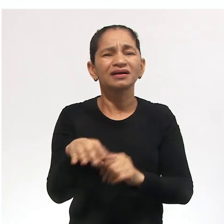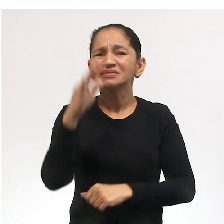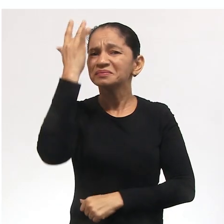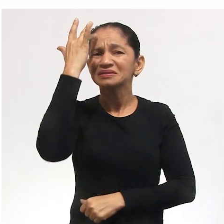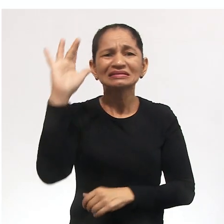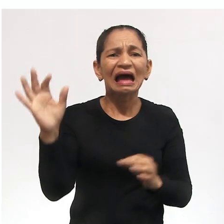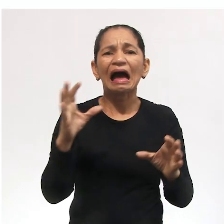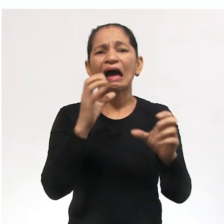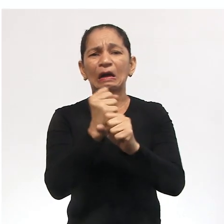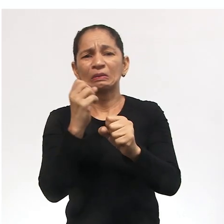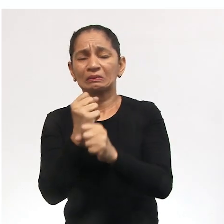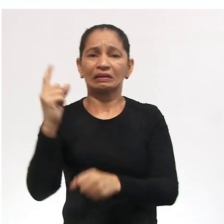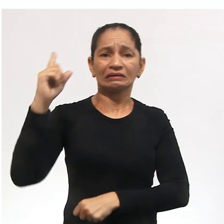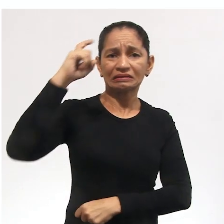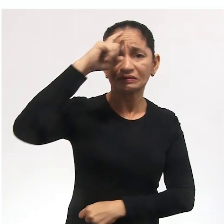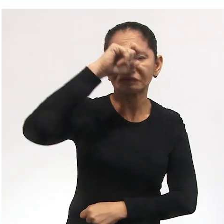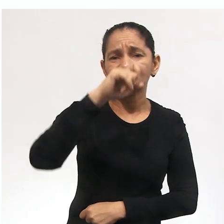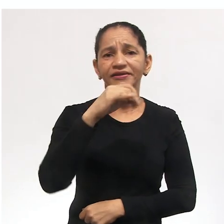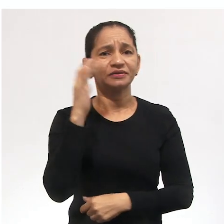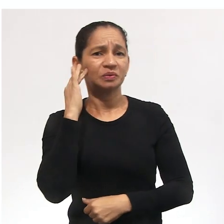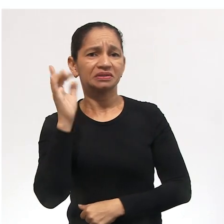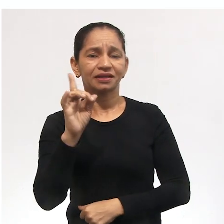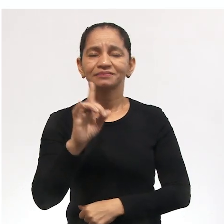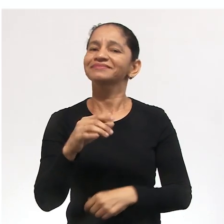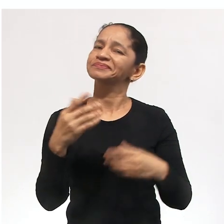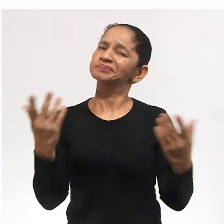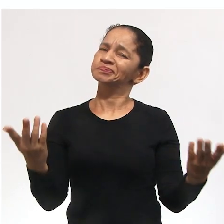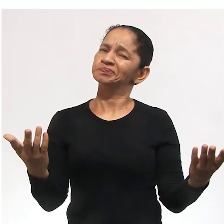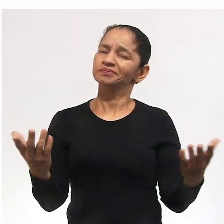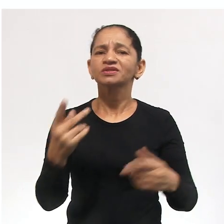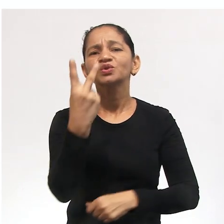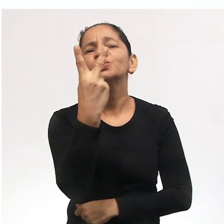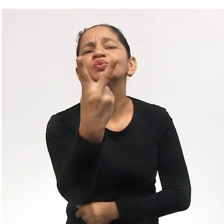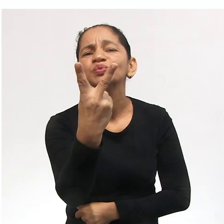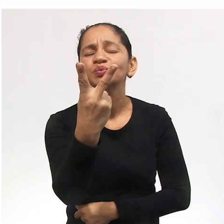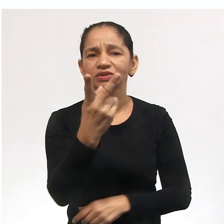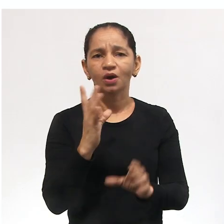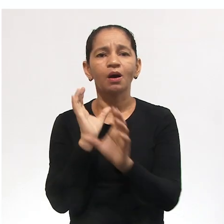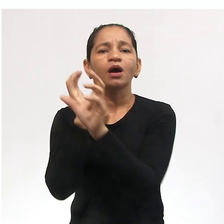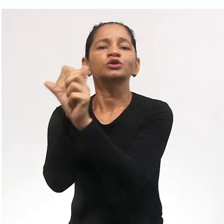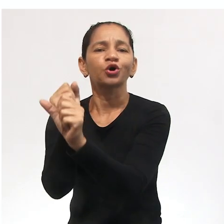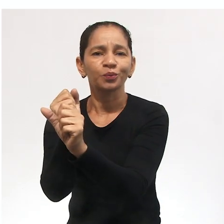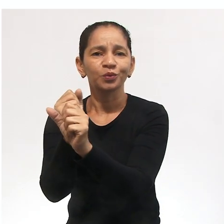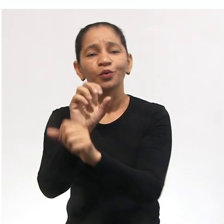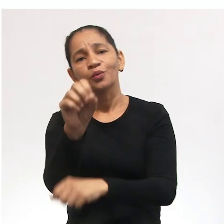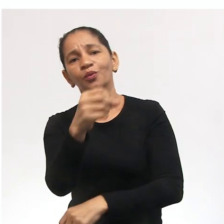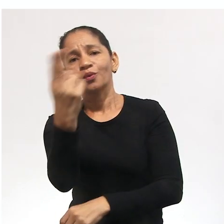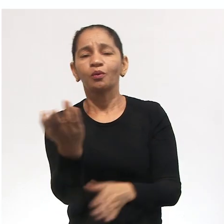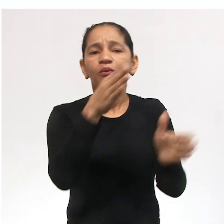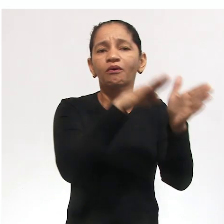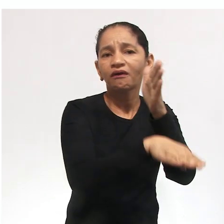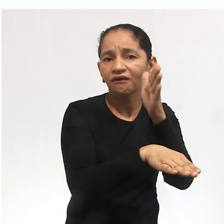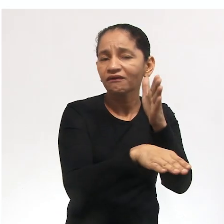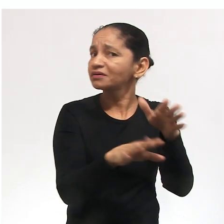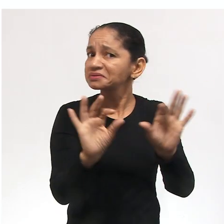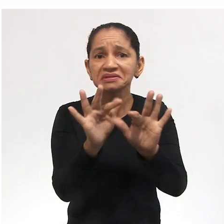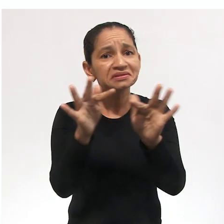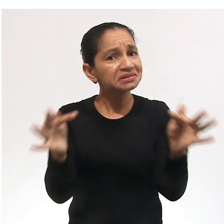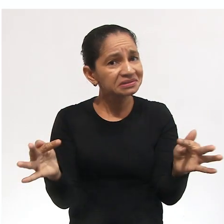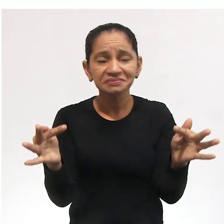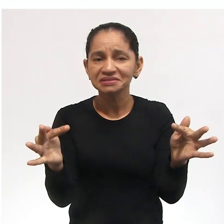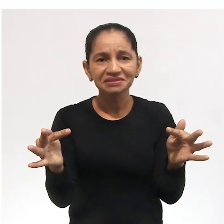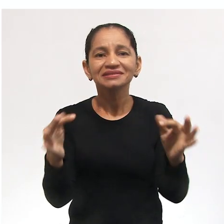que a contabilidade é difícil. A gente só utiliza essas duas operações, a soma ou subtração. Real, verdade, pessoal. Então,